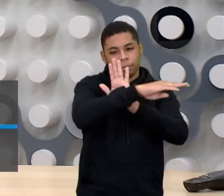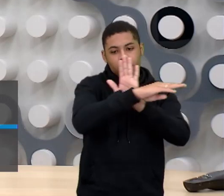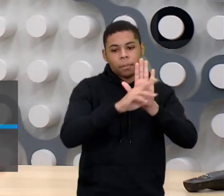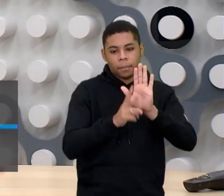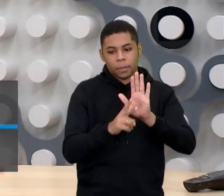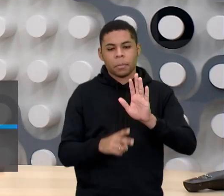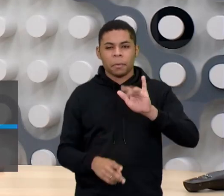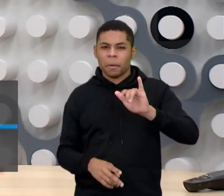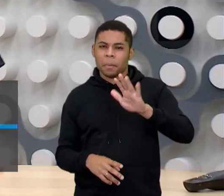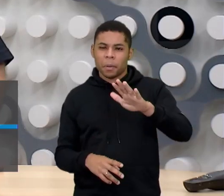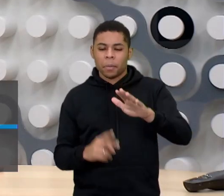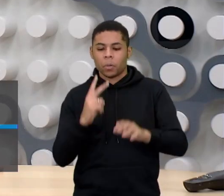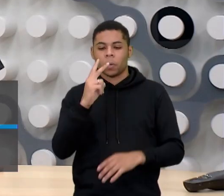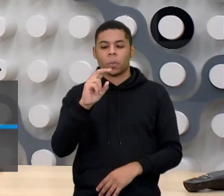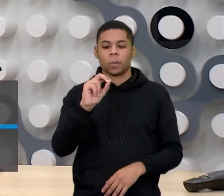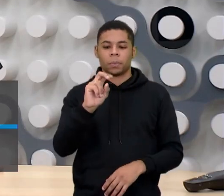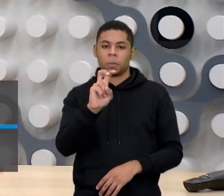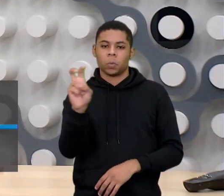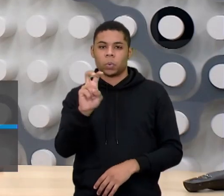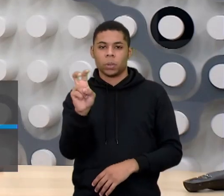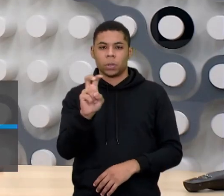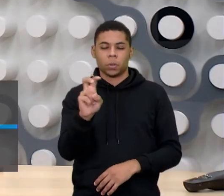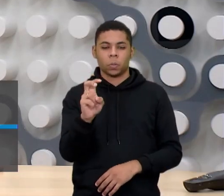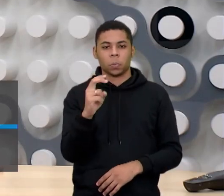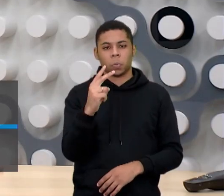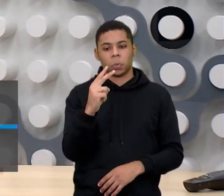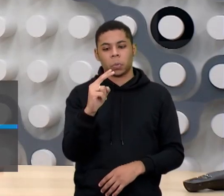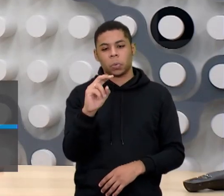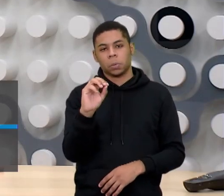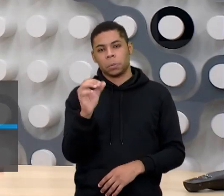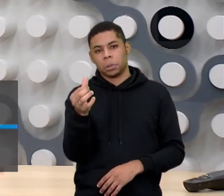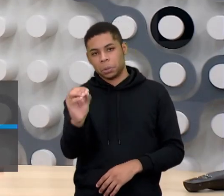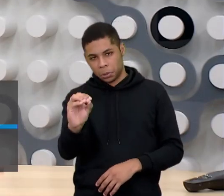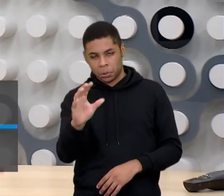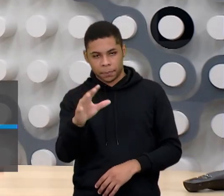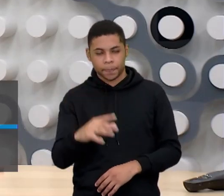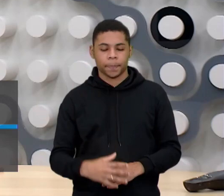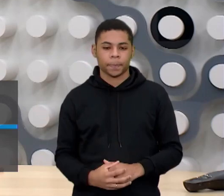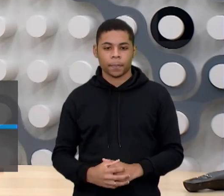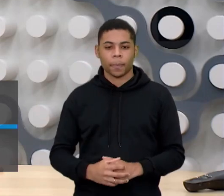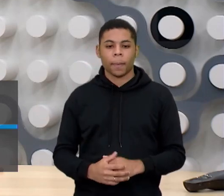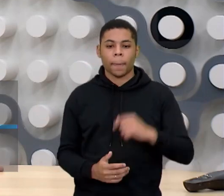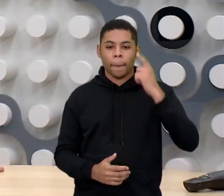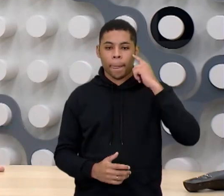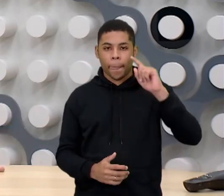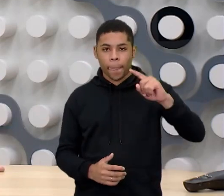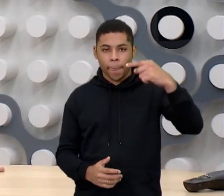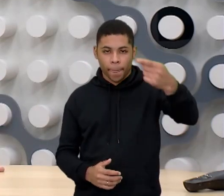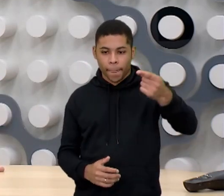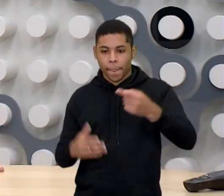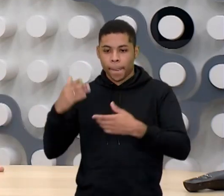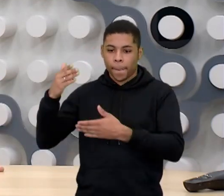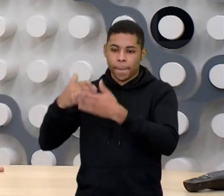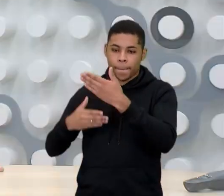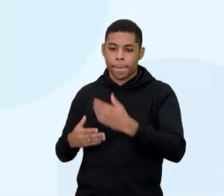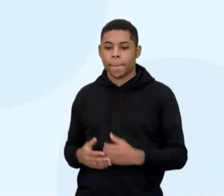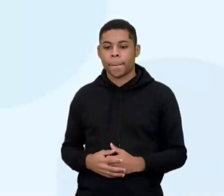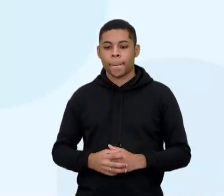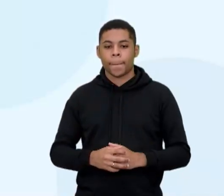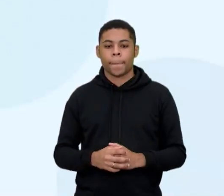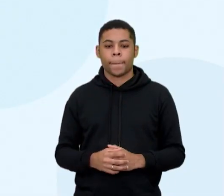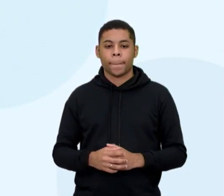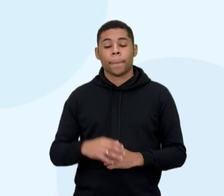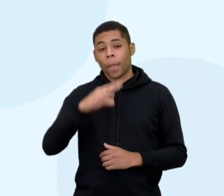acontecer por volta de 2055, 2060, tá certo? Vamos lá para a próxima tela, que é a